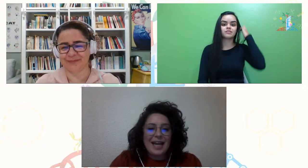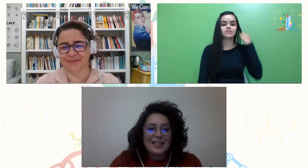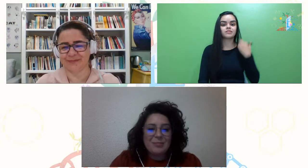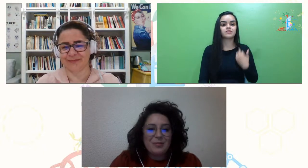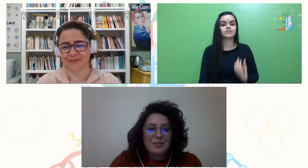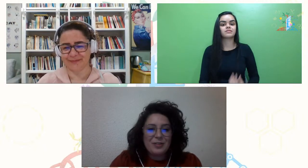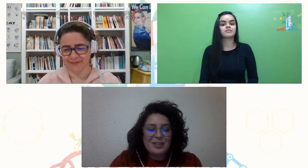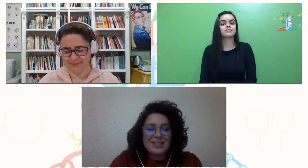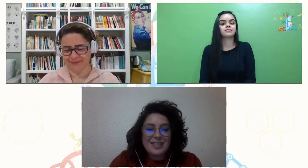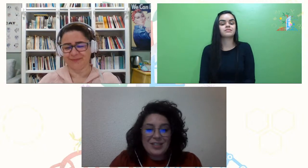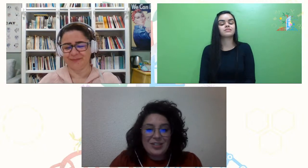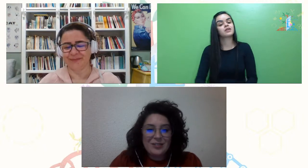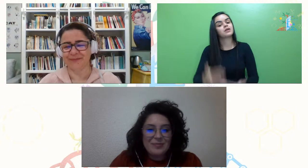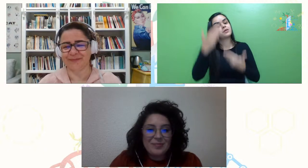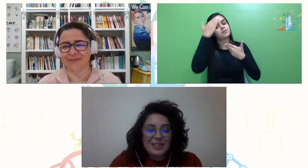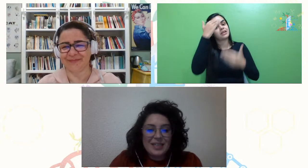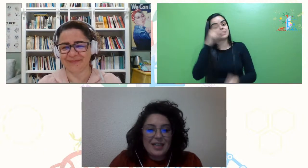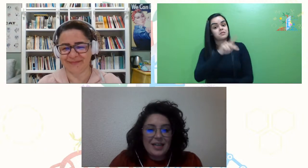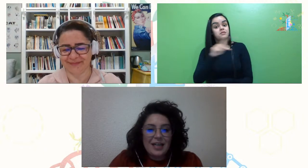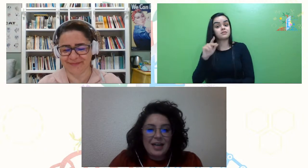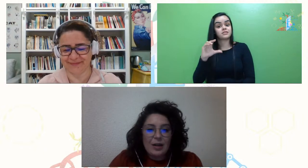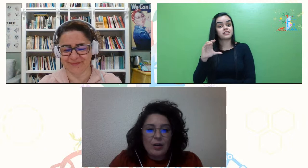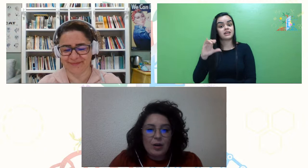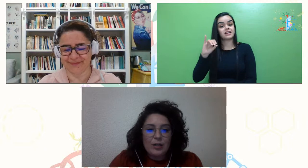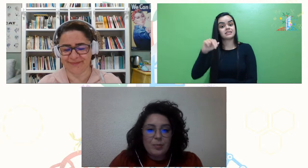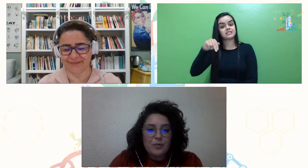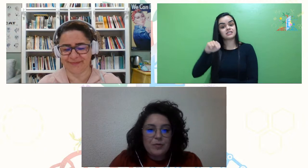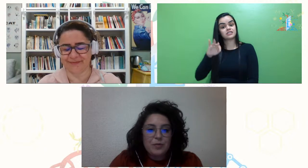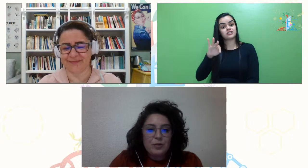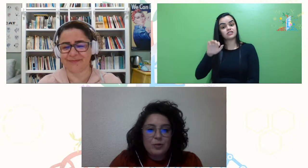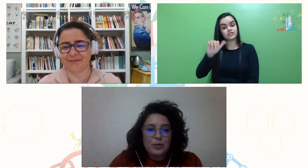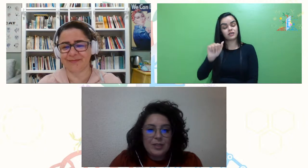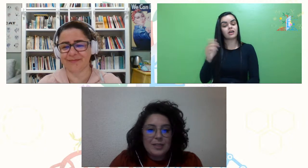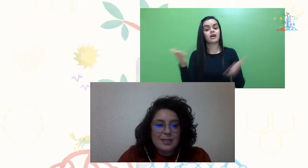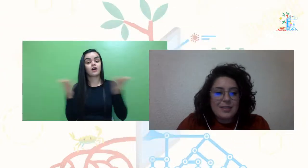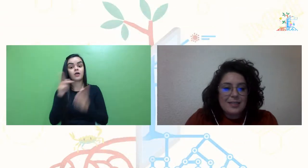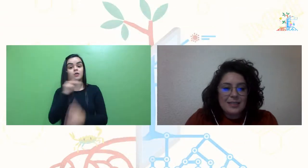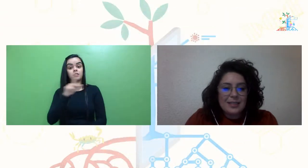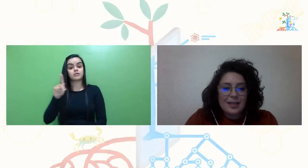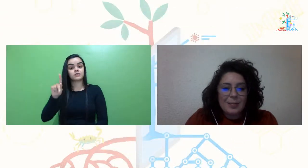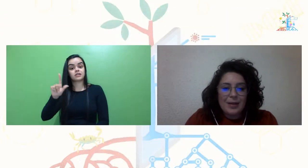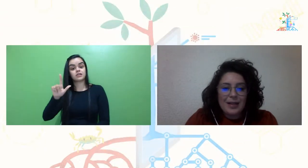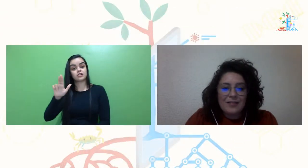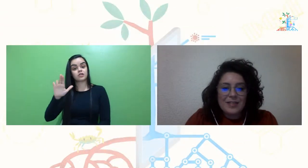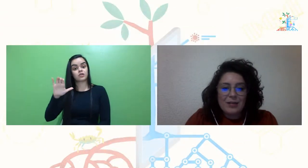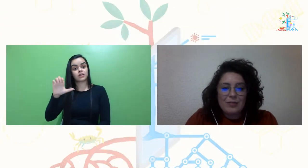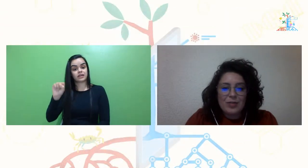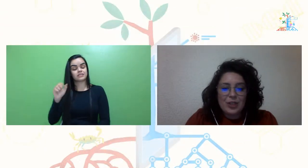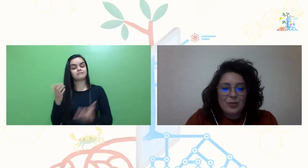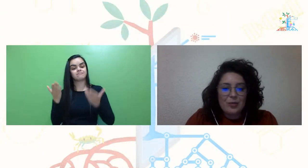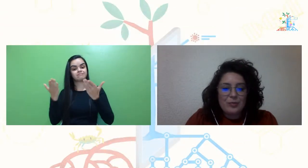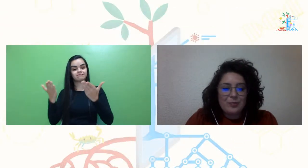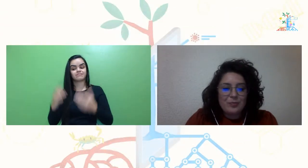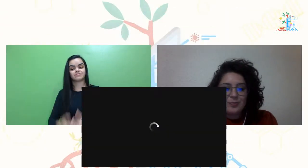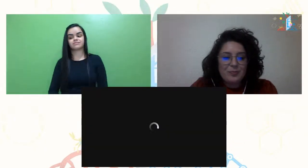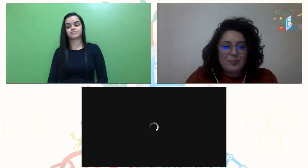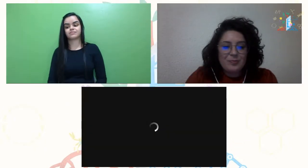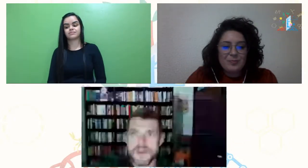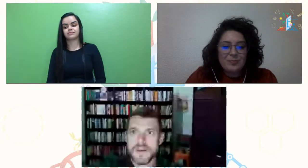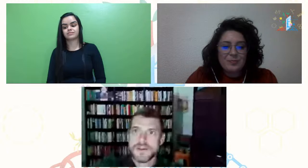Obrigada, professora Cíntia, agora, professor Lucas, a palavra está contigo.